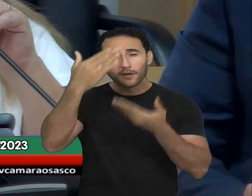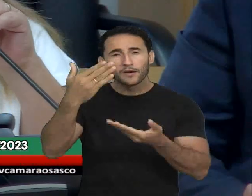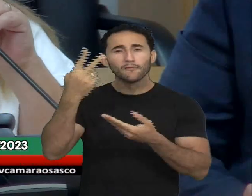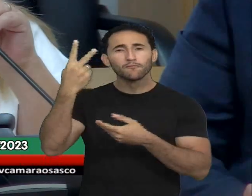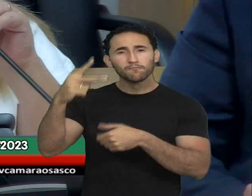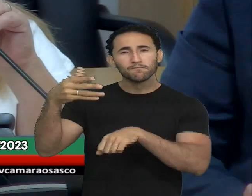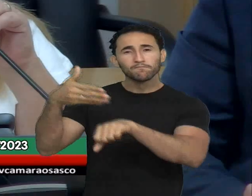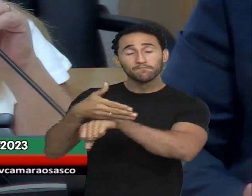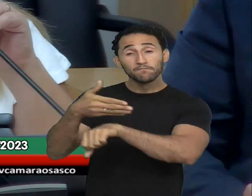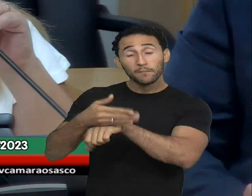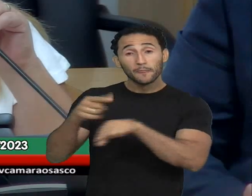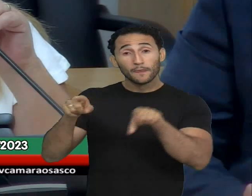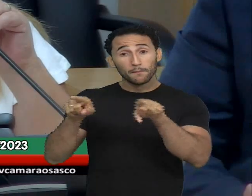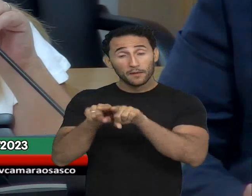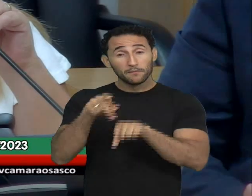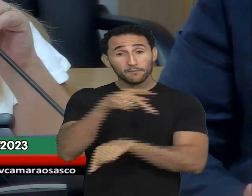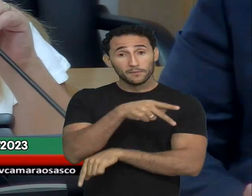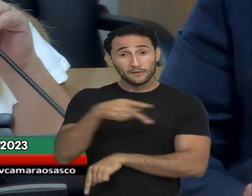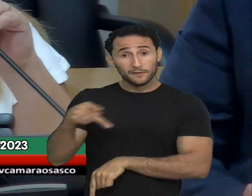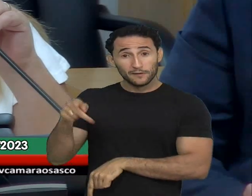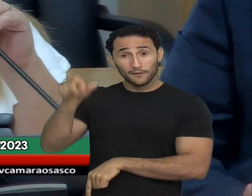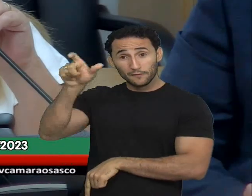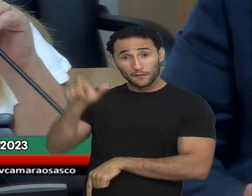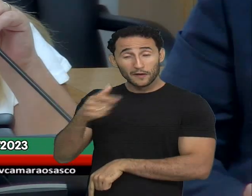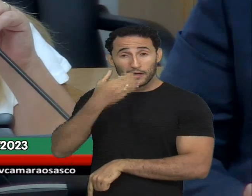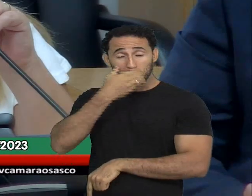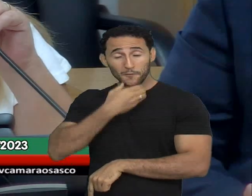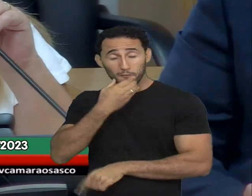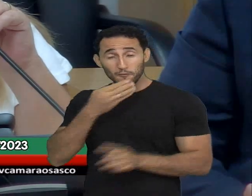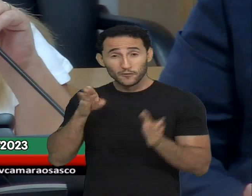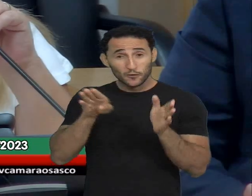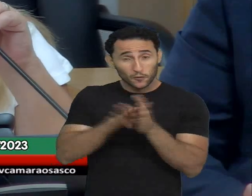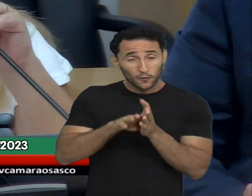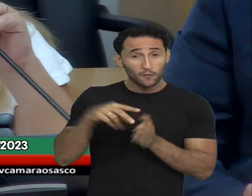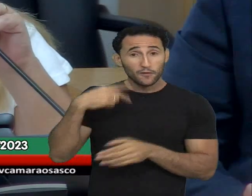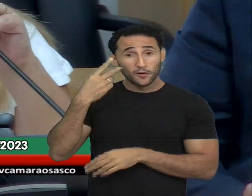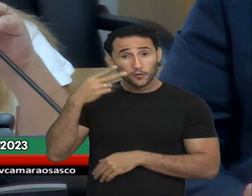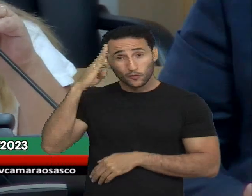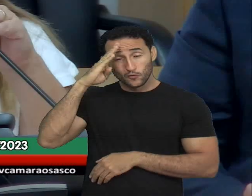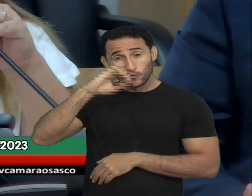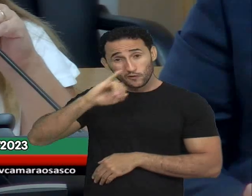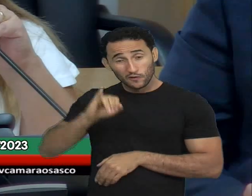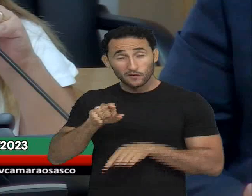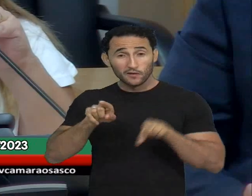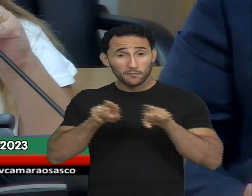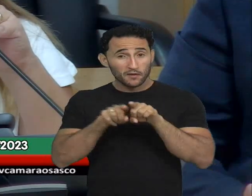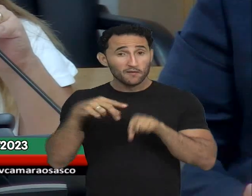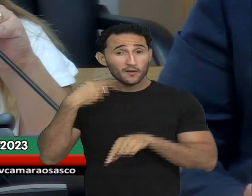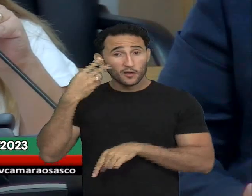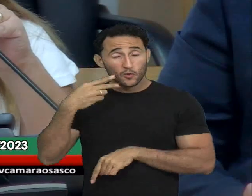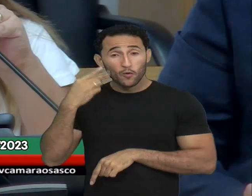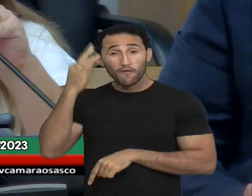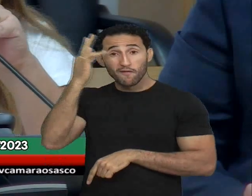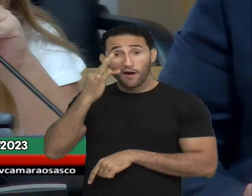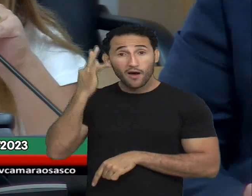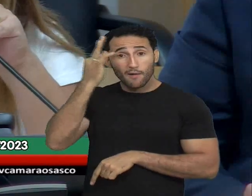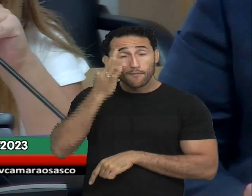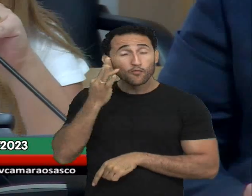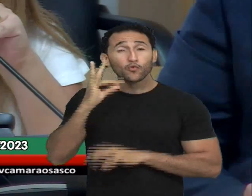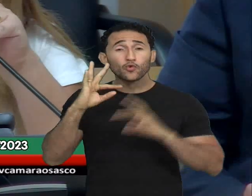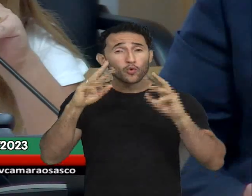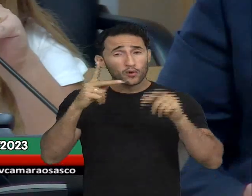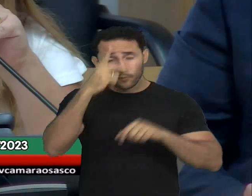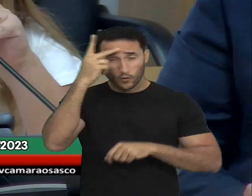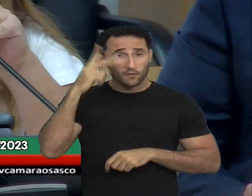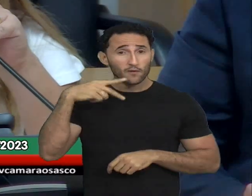Nosso presidente teve que sair, chegou aqui, vereador Josias, vereador Fábio Chirian, que está aqui conosco. Todos os vereadores, em nome de